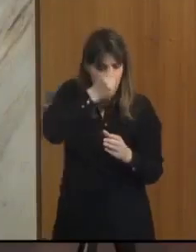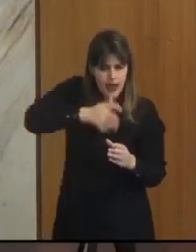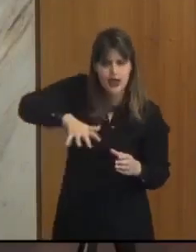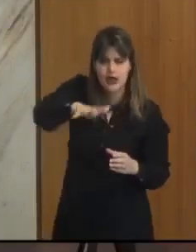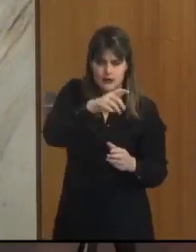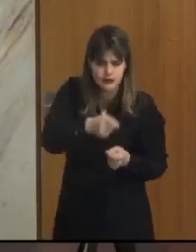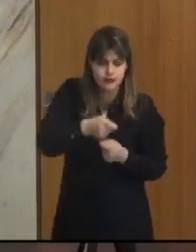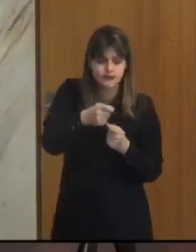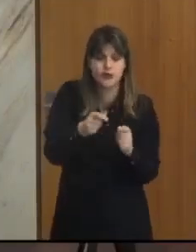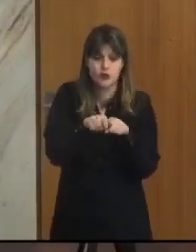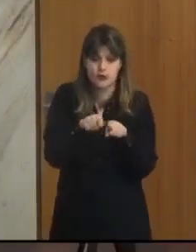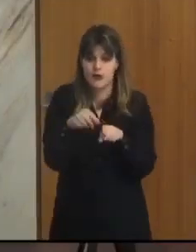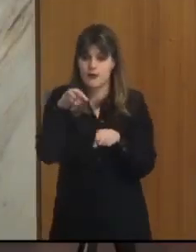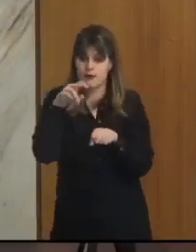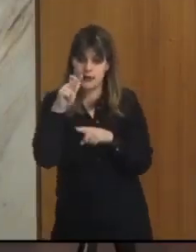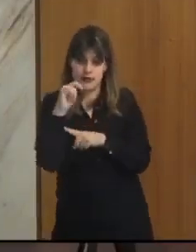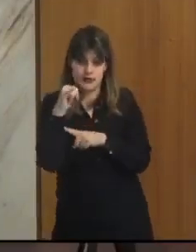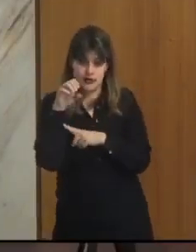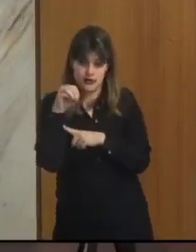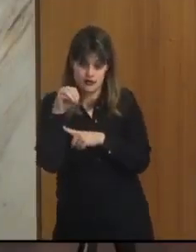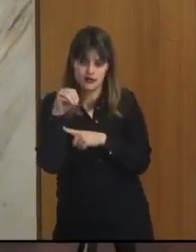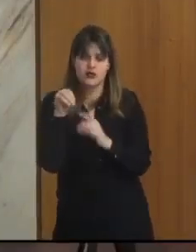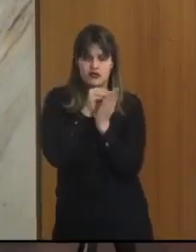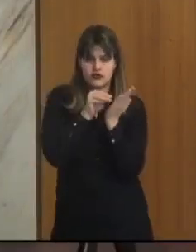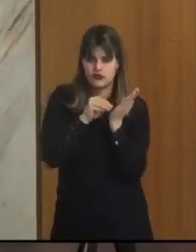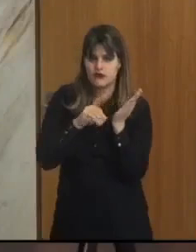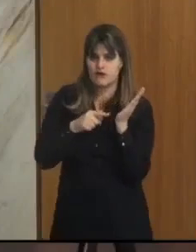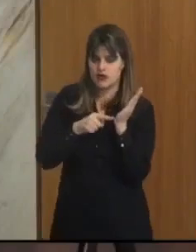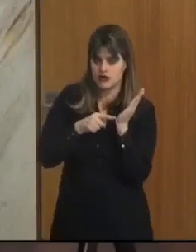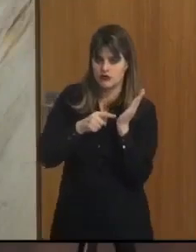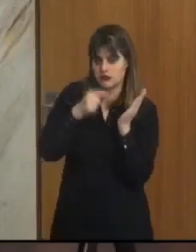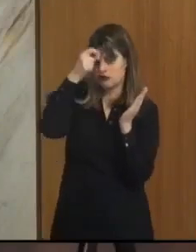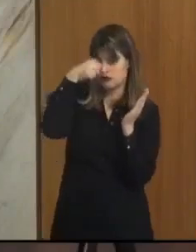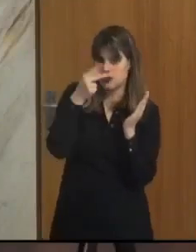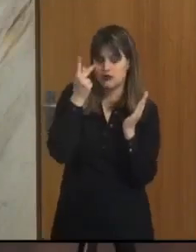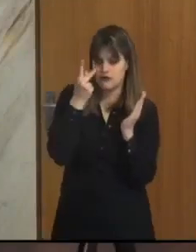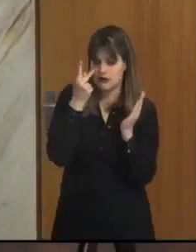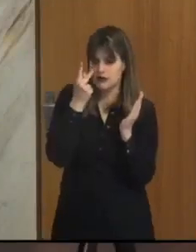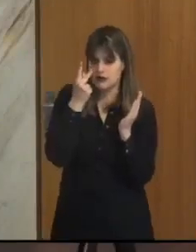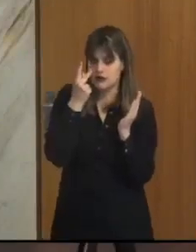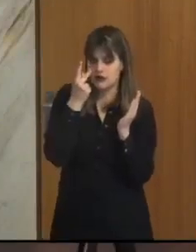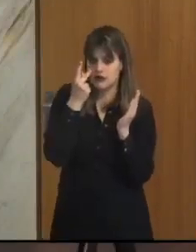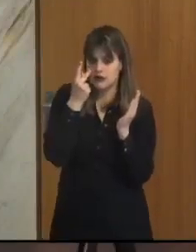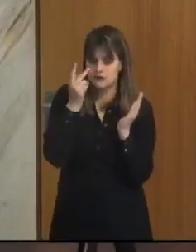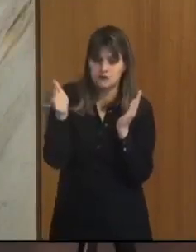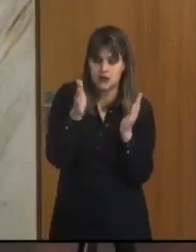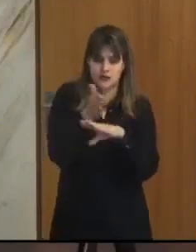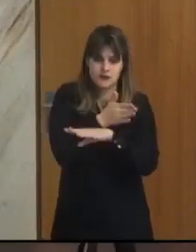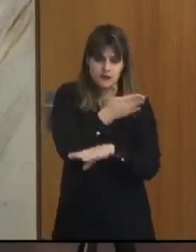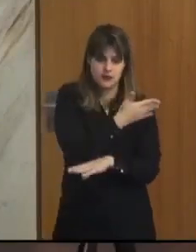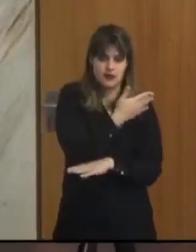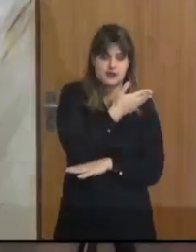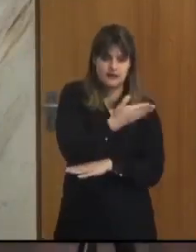Portanto, o irmão de Martinho Arias escreve esta biografia entre 1147